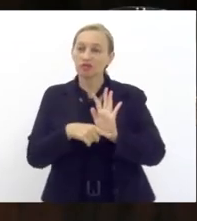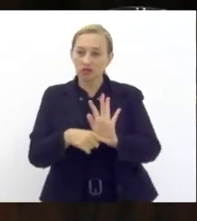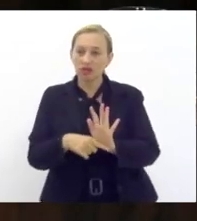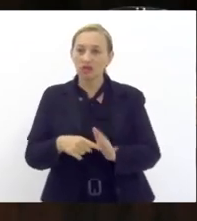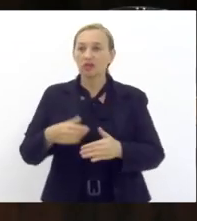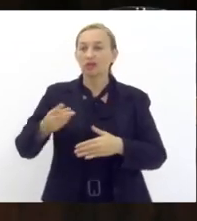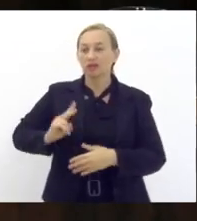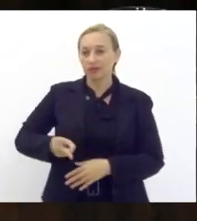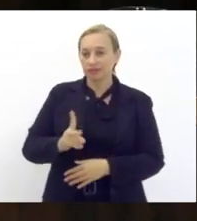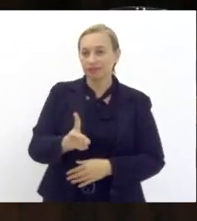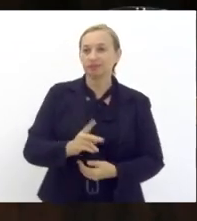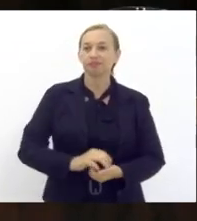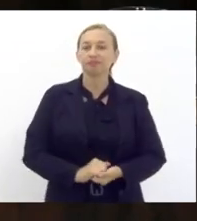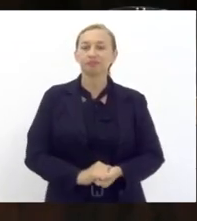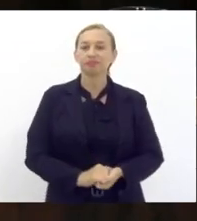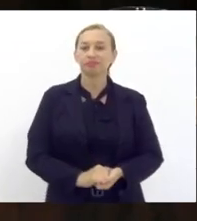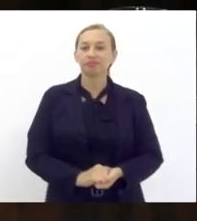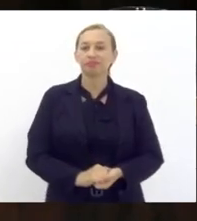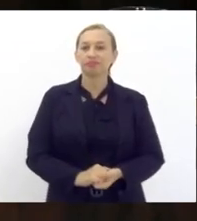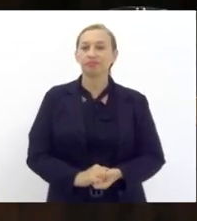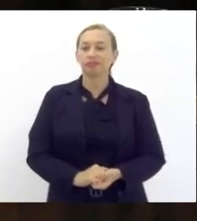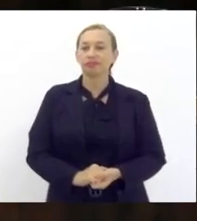em frente.